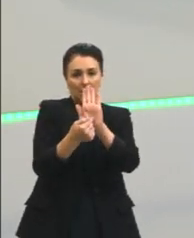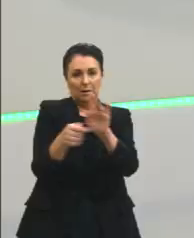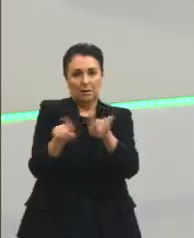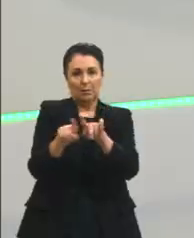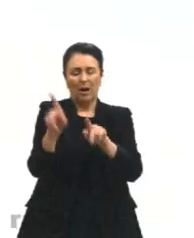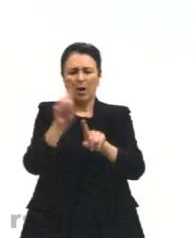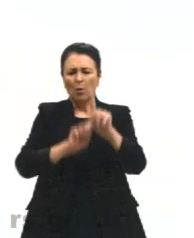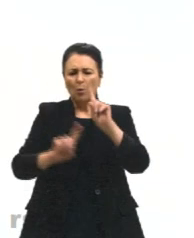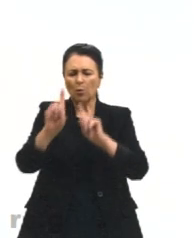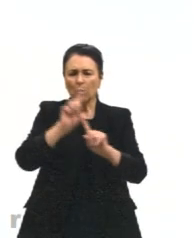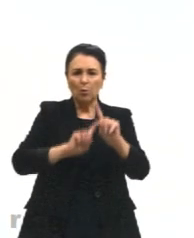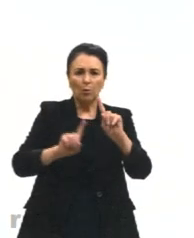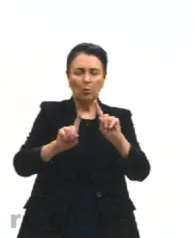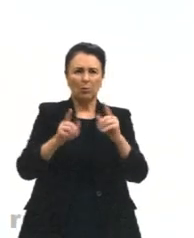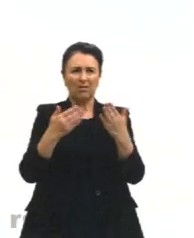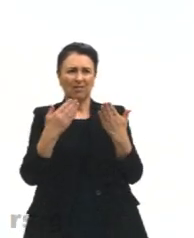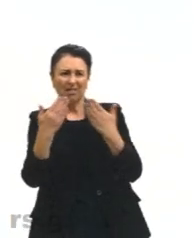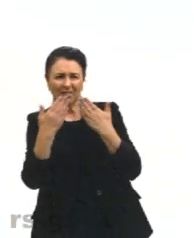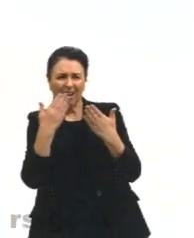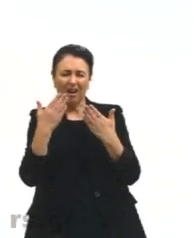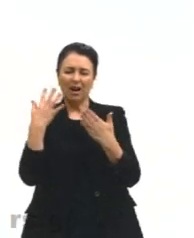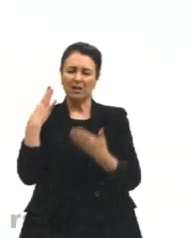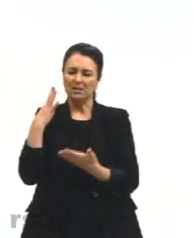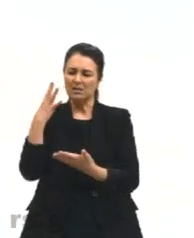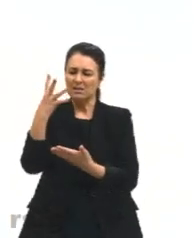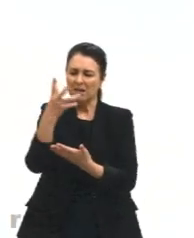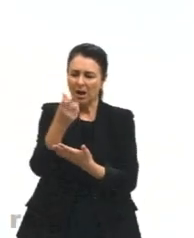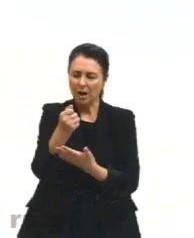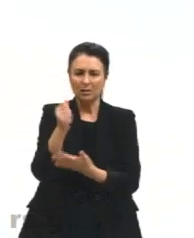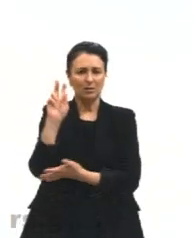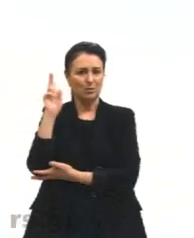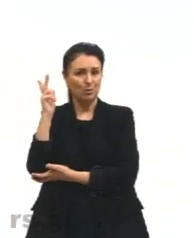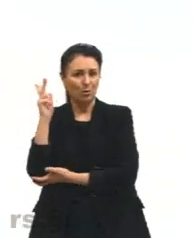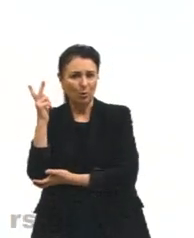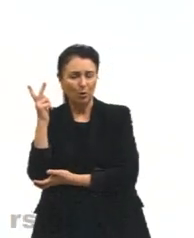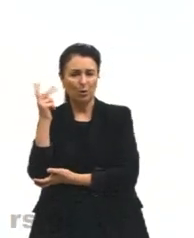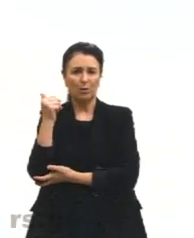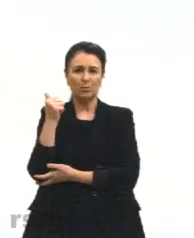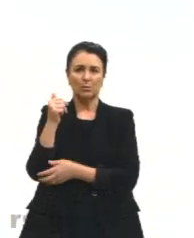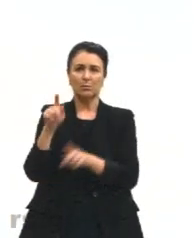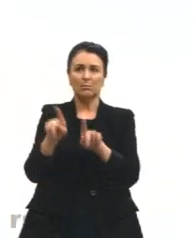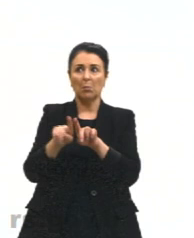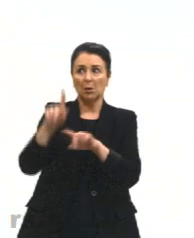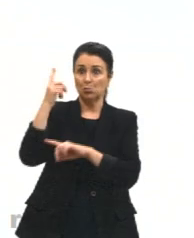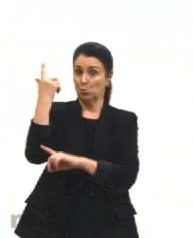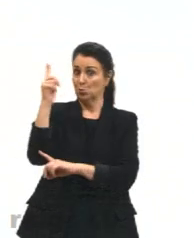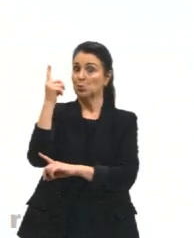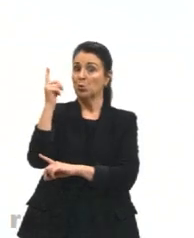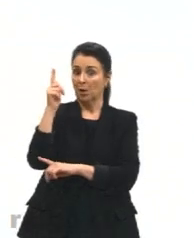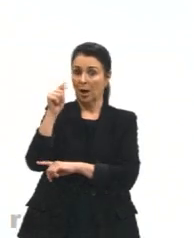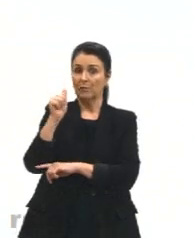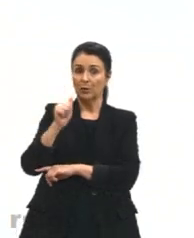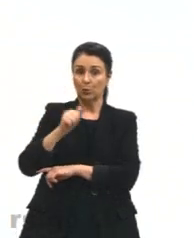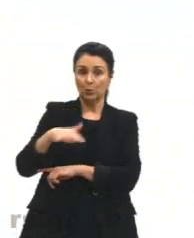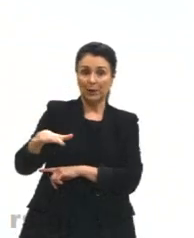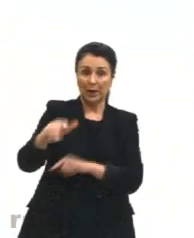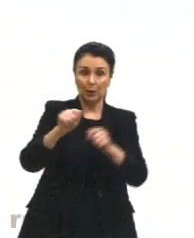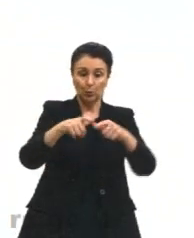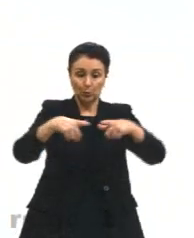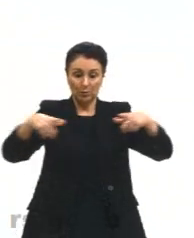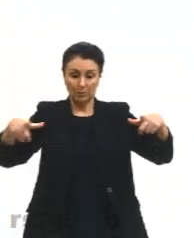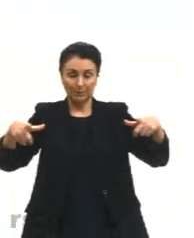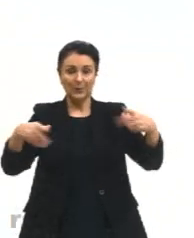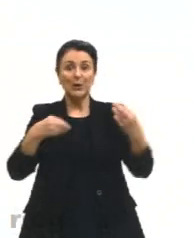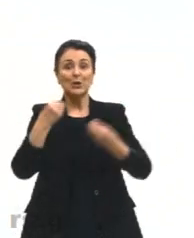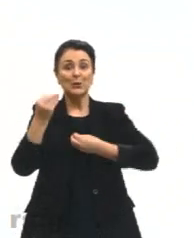análises alguns dados históricos alguns dados quase geográficos também sobre como é que funciona